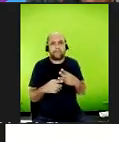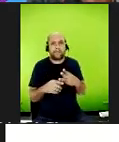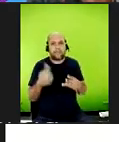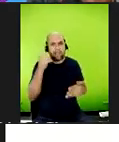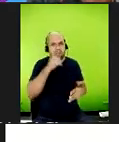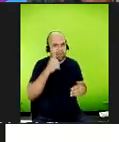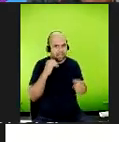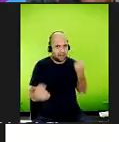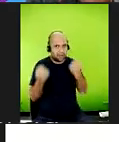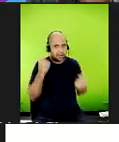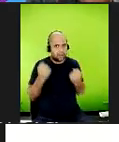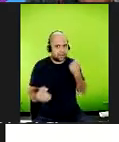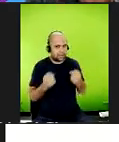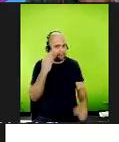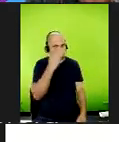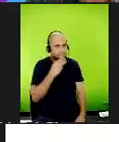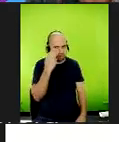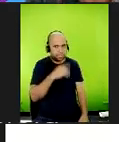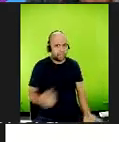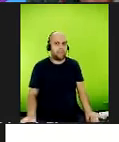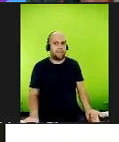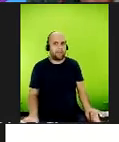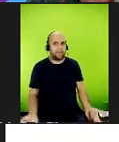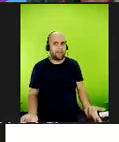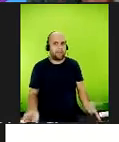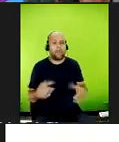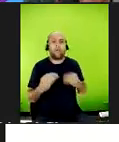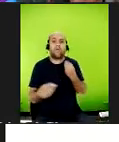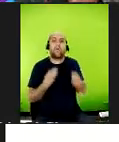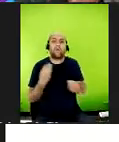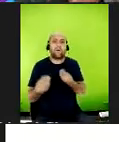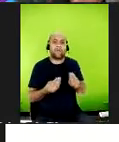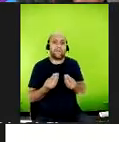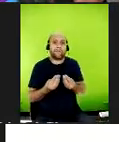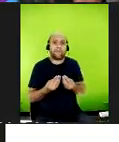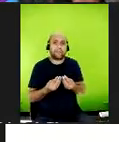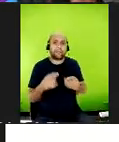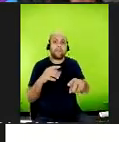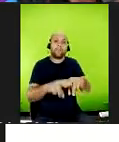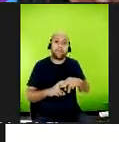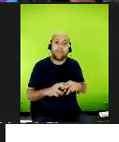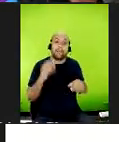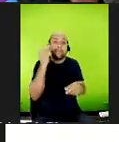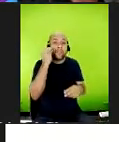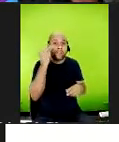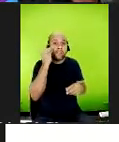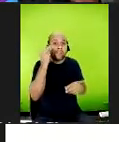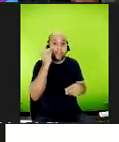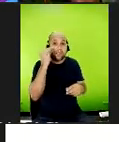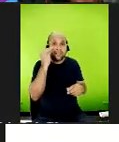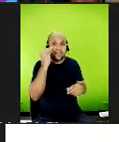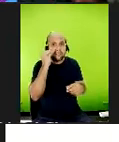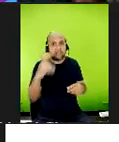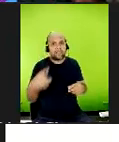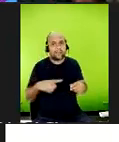malhada não vai nada né não tirou isso gente olha aqui nesse negócio pelo amor de Deus por causa das experiências que você tem aquele vai reconfirmar mas